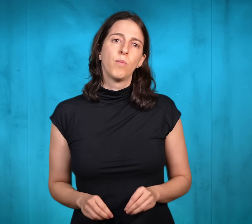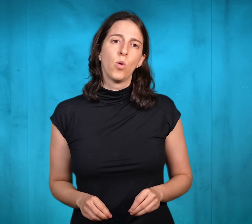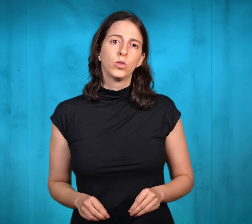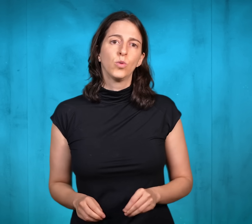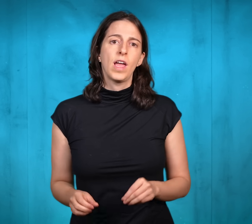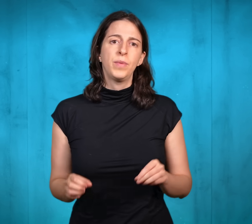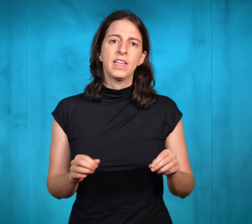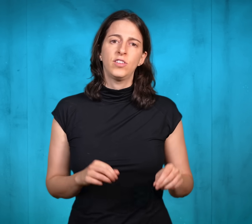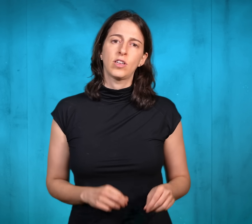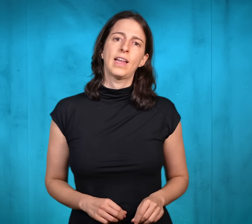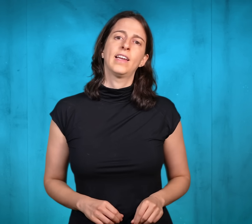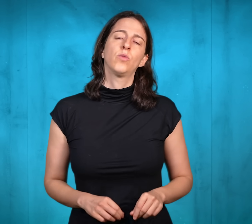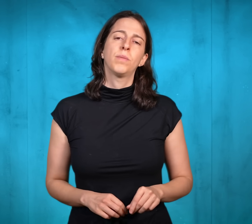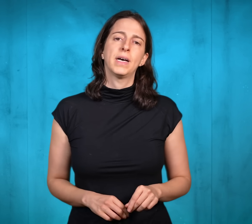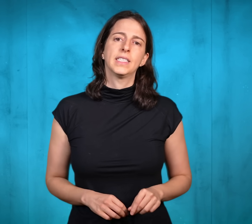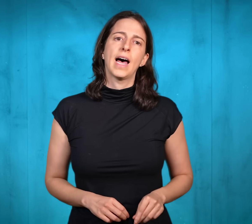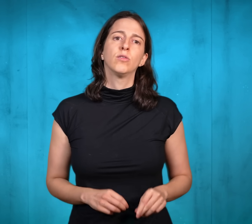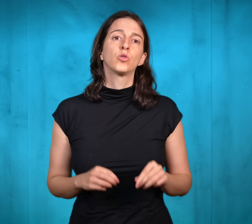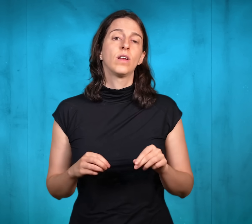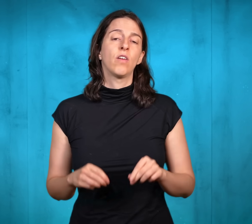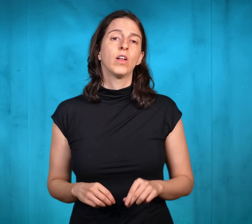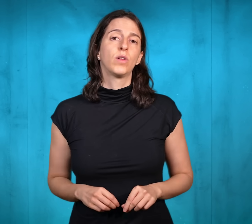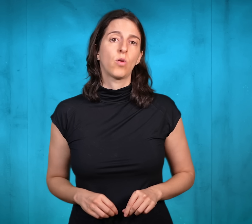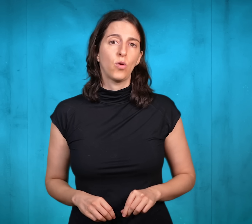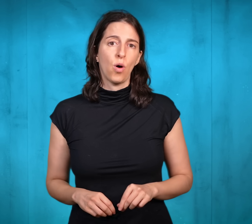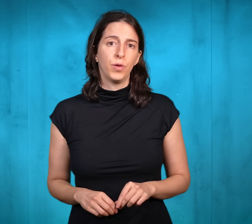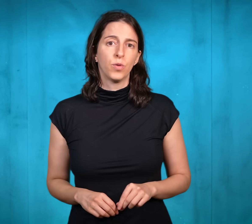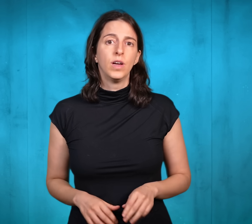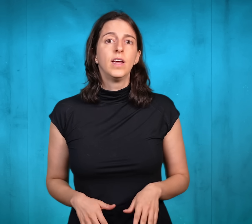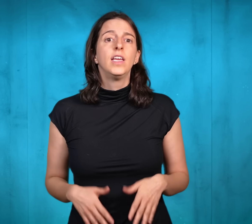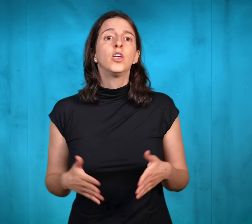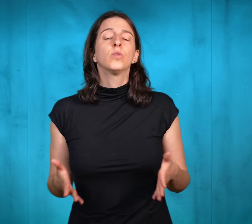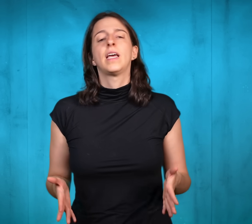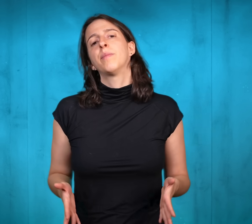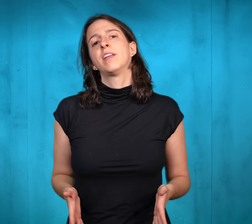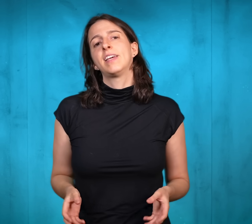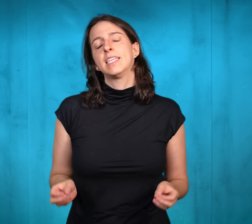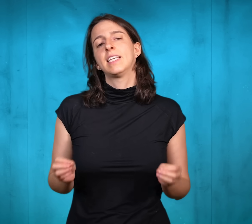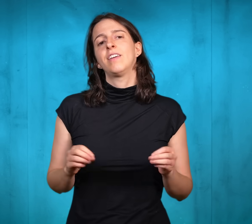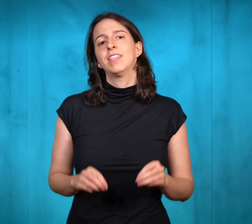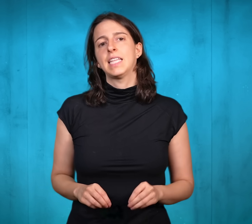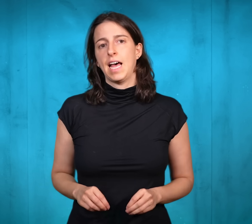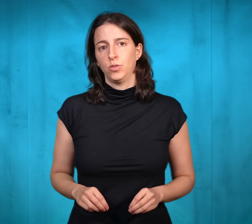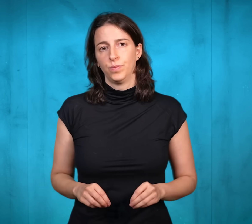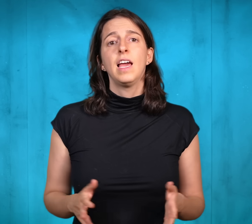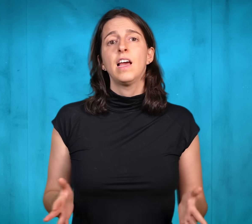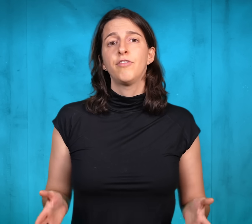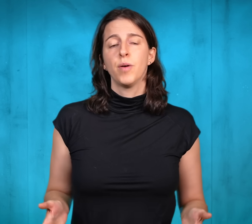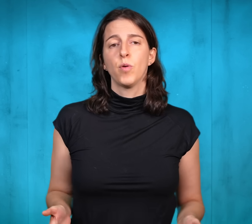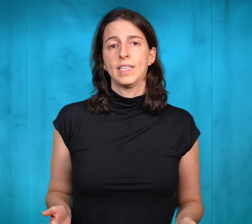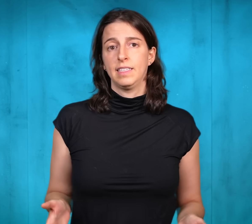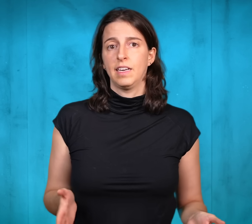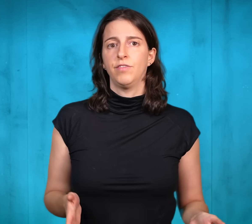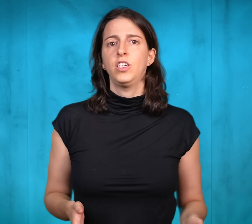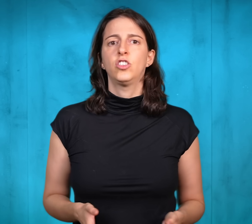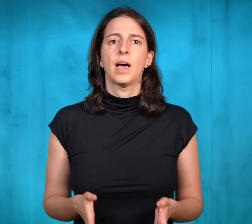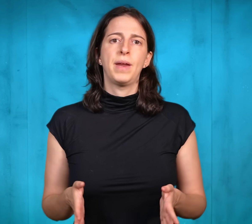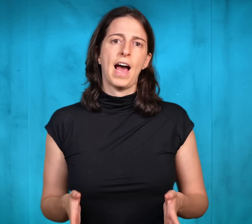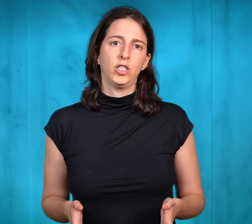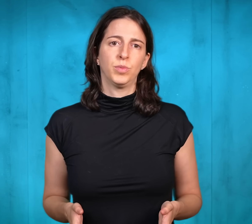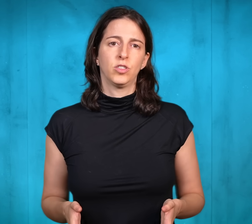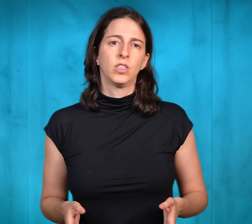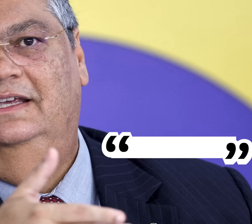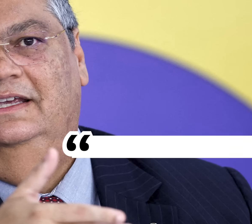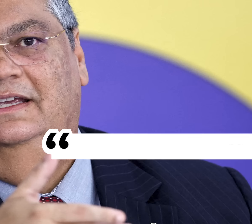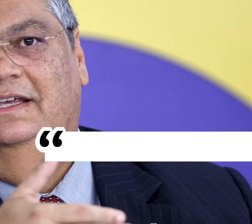legalização do aborto em uma entrevista dada no ano passado ao jornal Valor Econômico, e que o tema deveria ser evitado. Ele afirmou nessa entrevista,